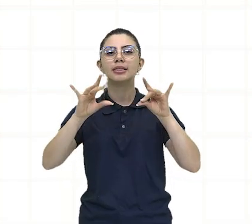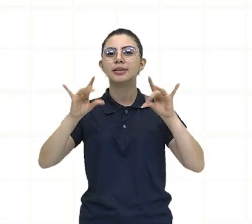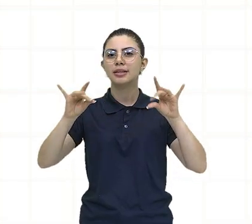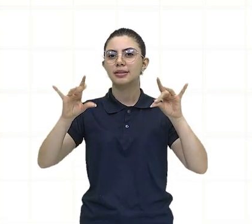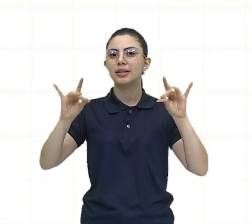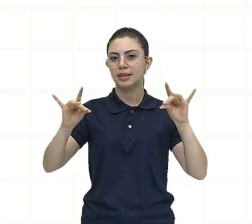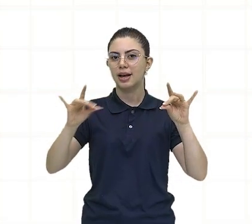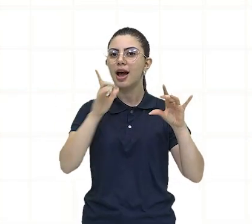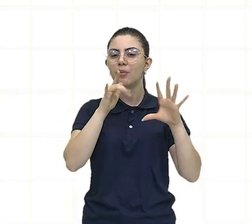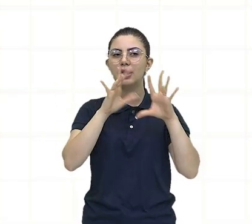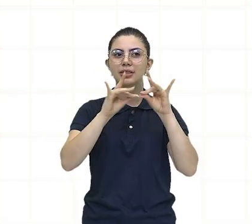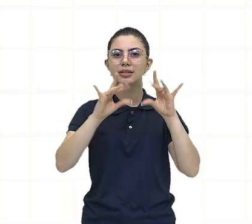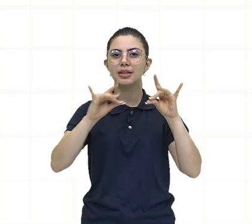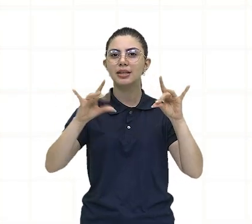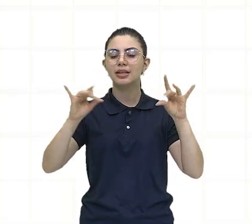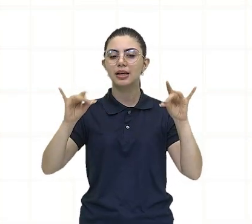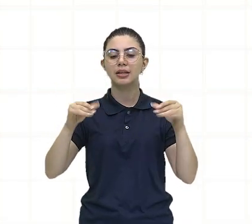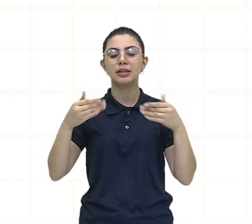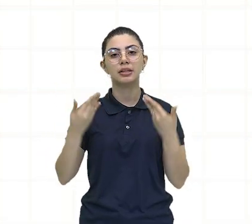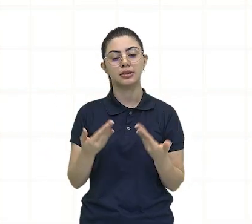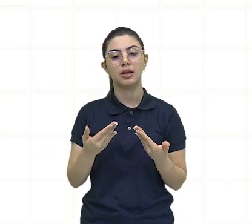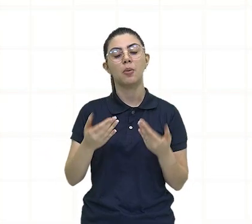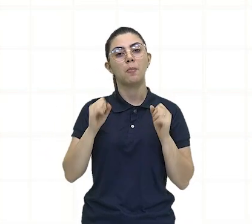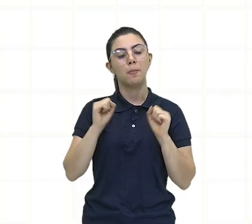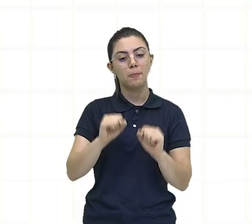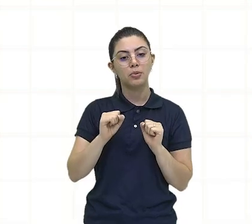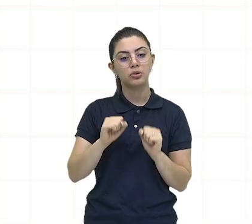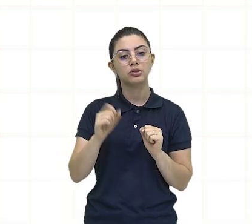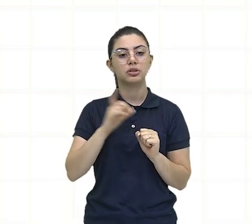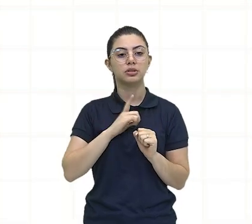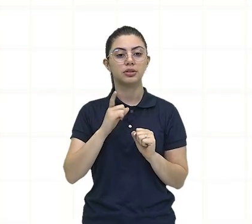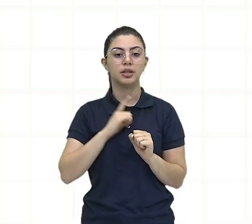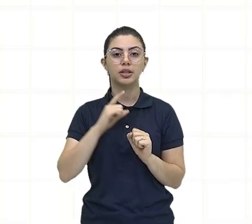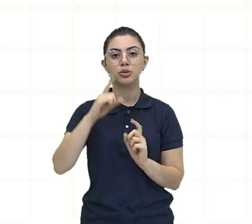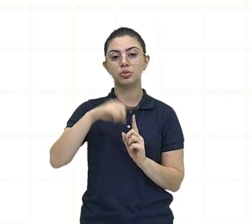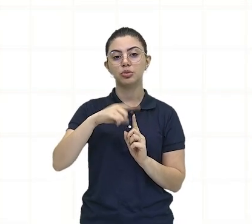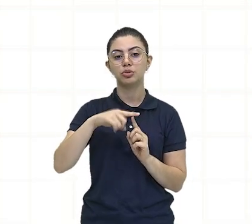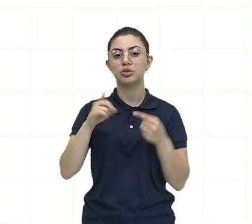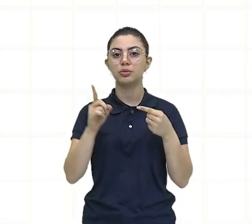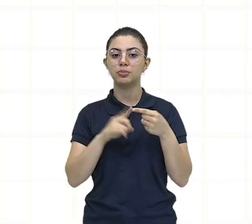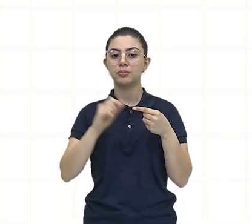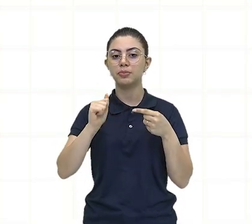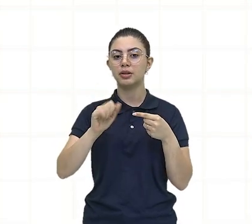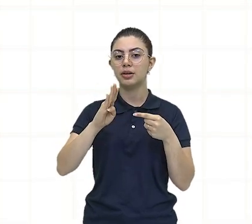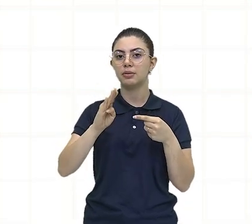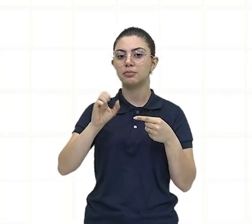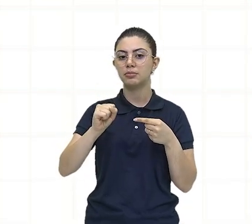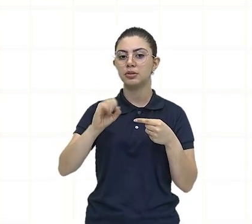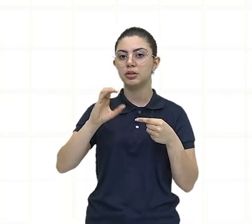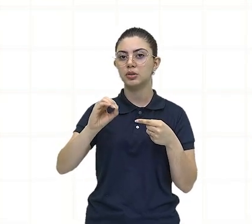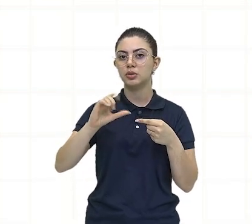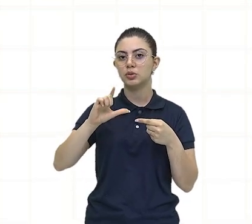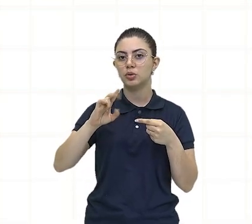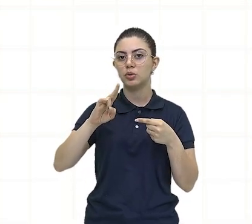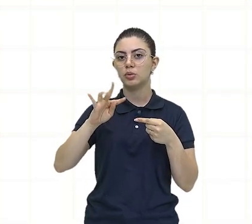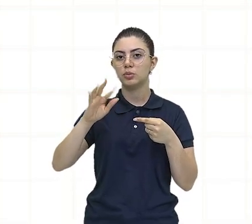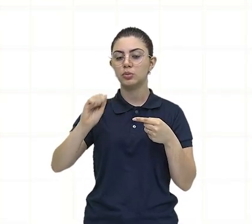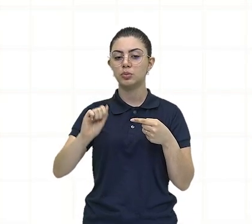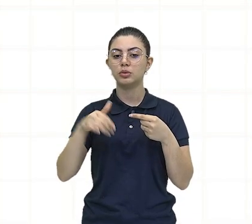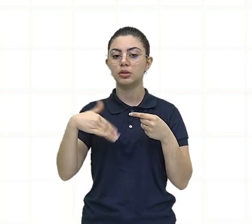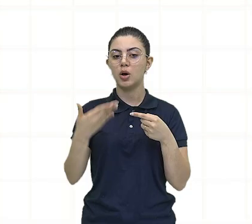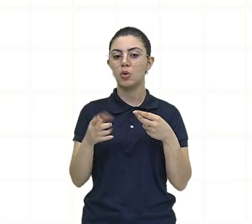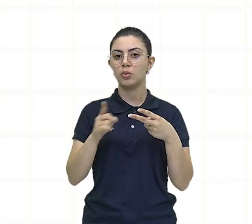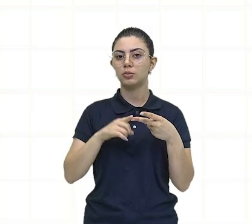essa umidade ela vai ser dividida em umidade absoluta e também em